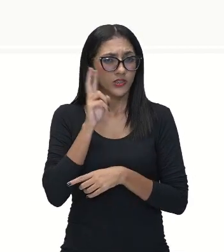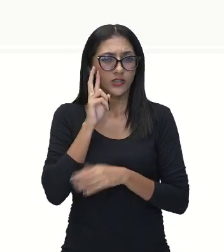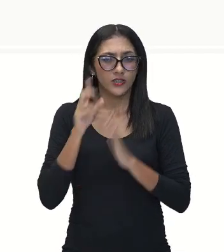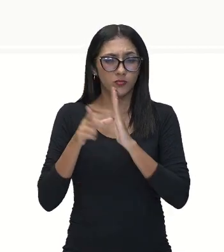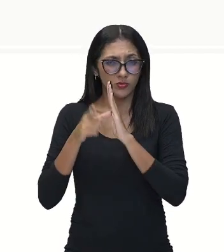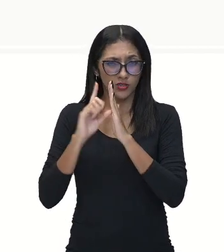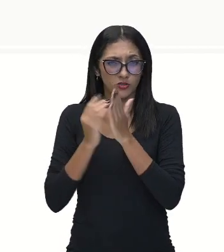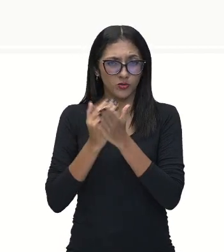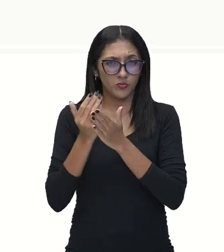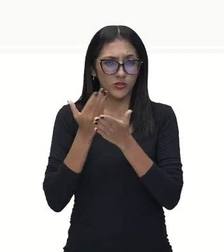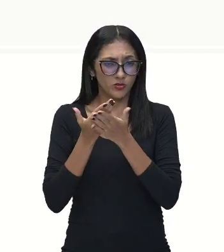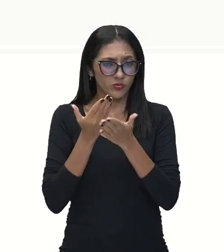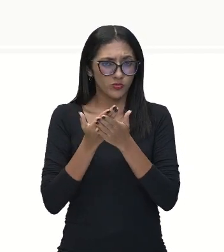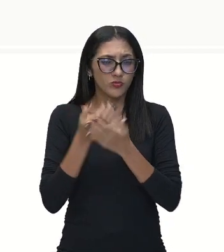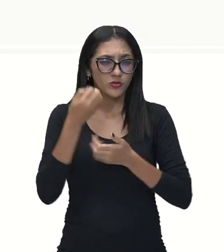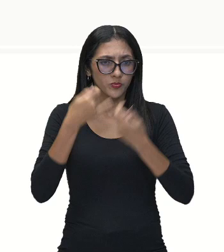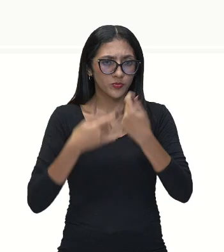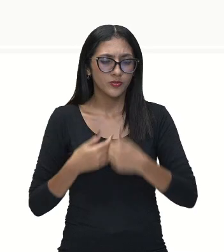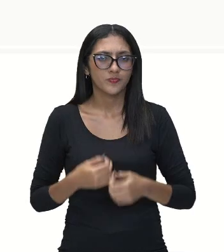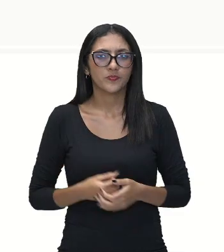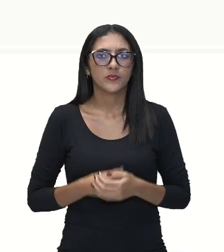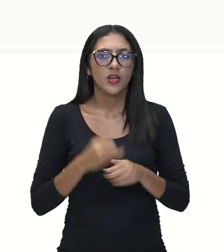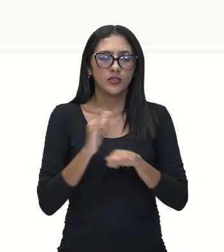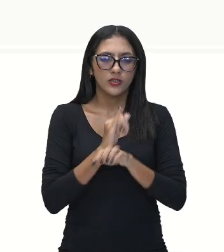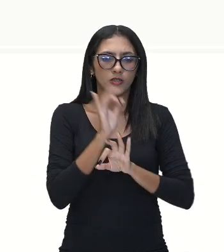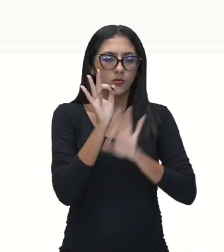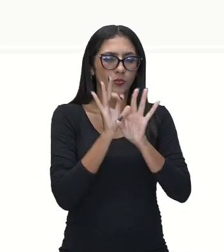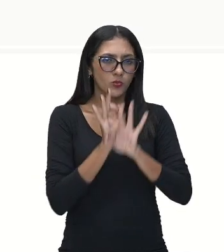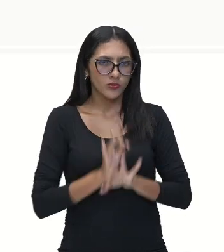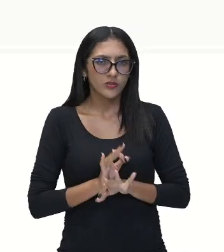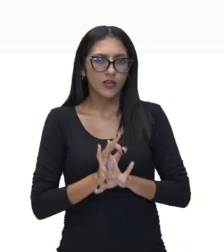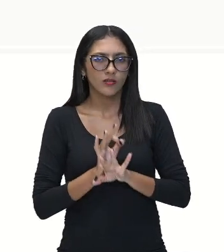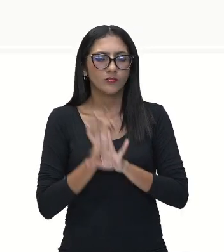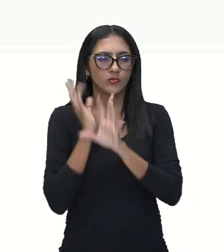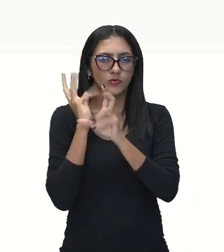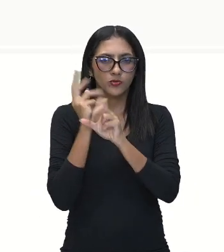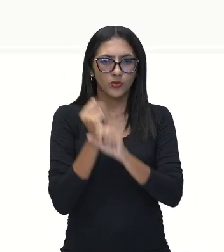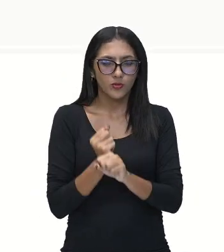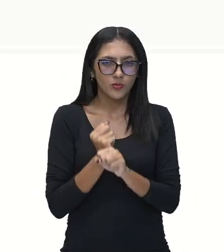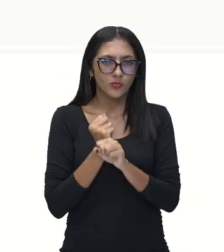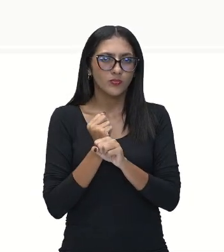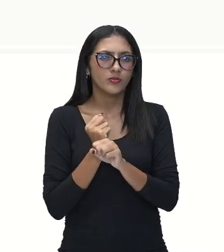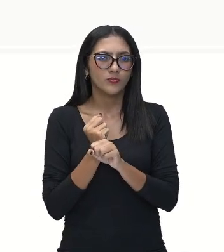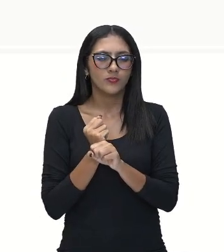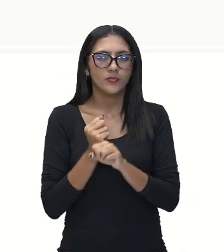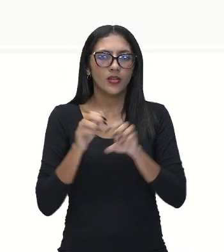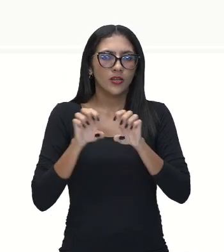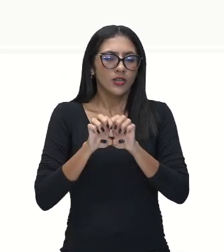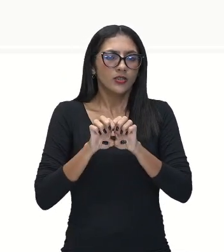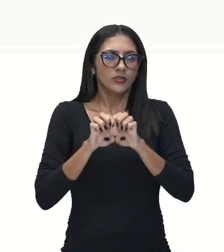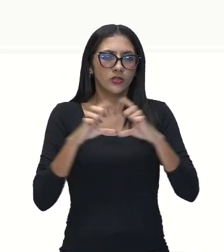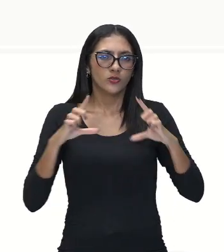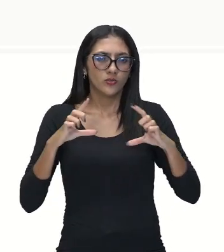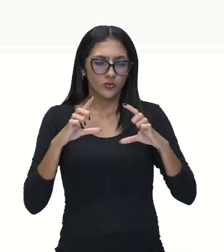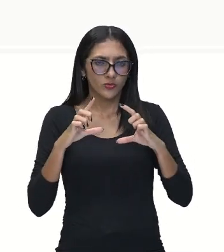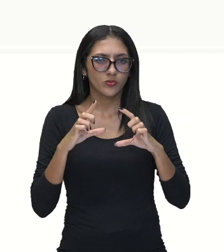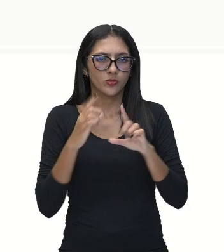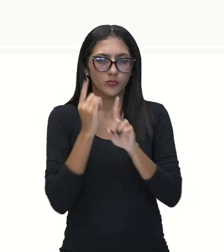que o método de resolução né o método que nós utilizamos aí